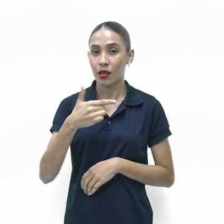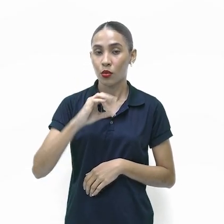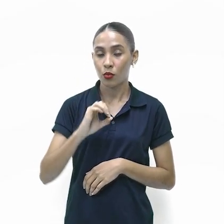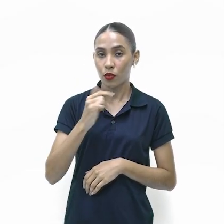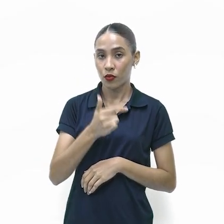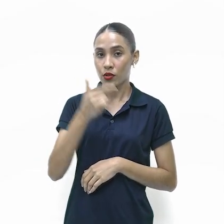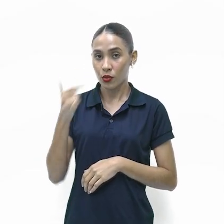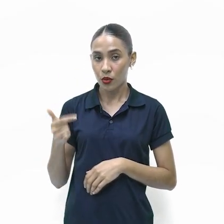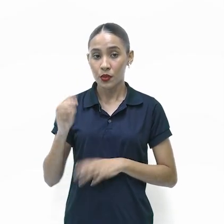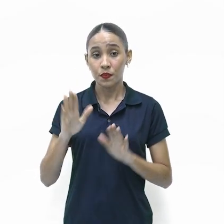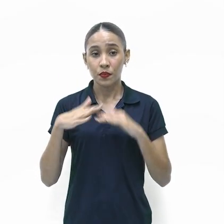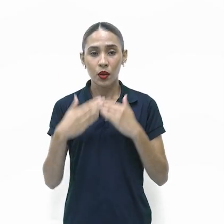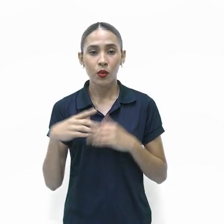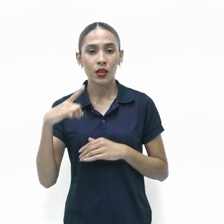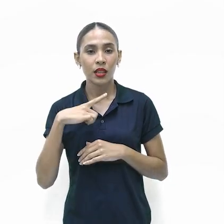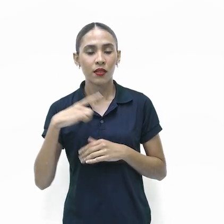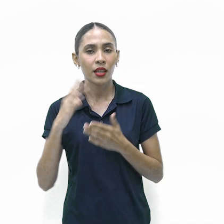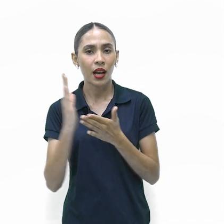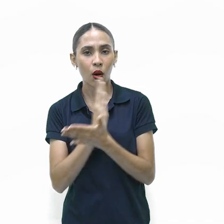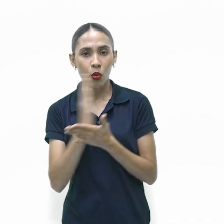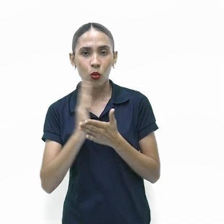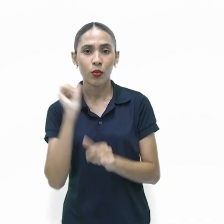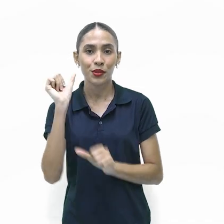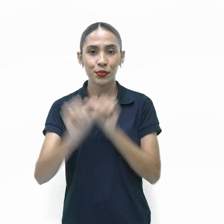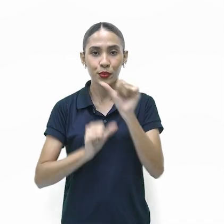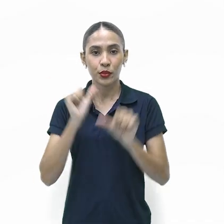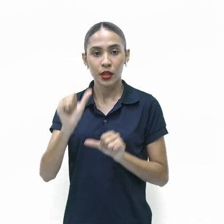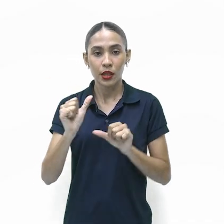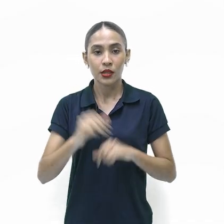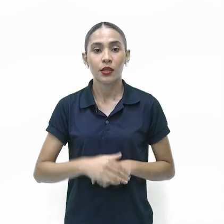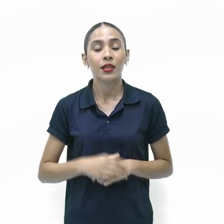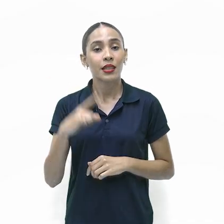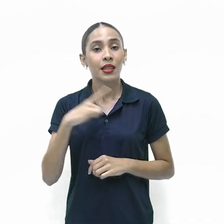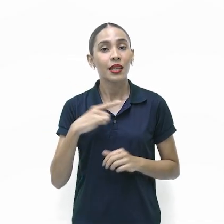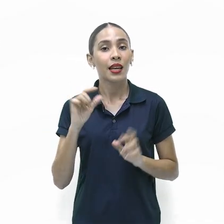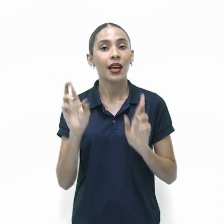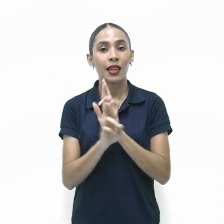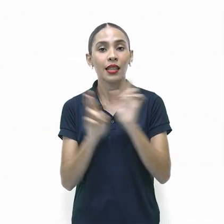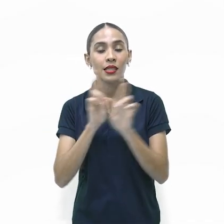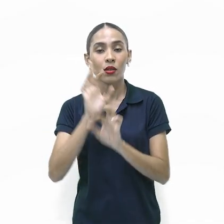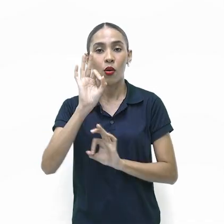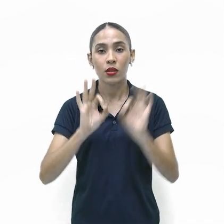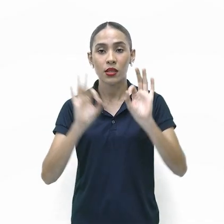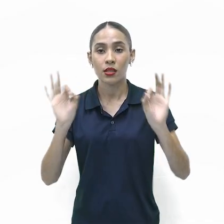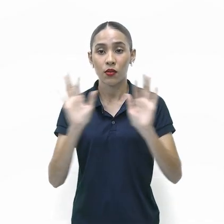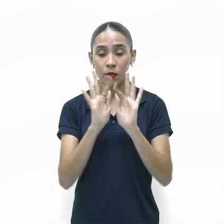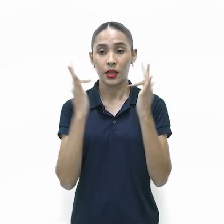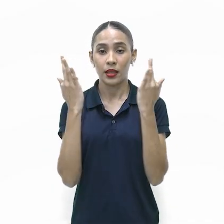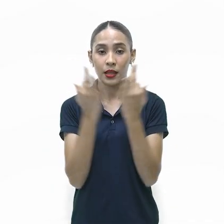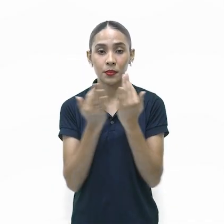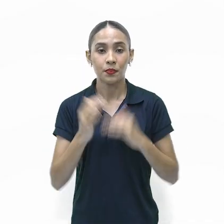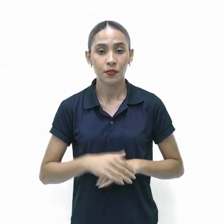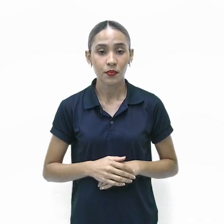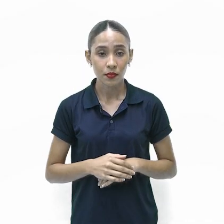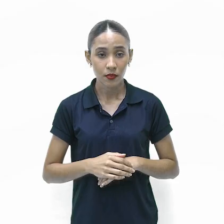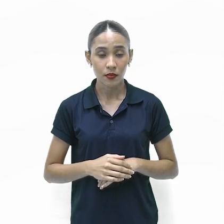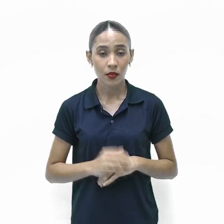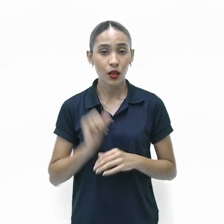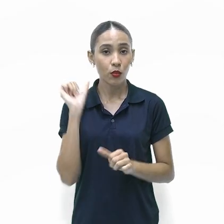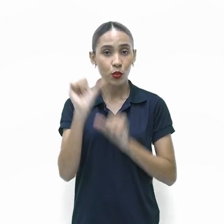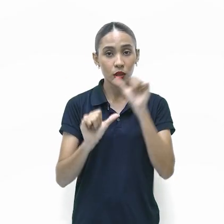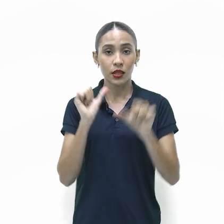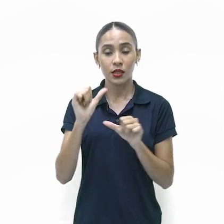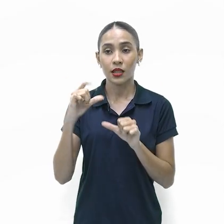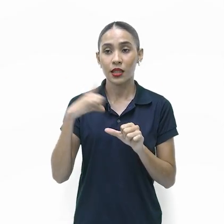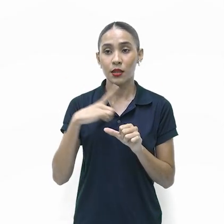14.443. E aí houveram algumas mudanças nessa lei que está relacionada ao planejamento familiar. E aí, das mudanças que a